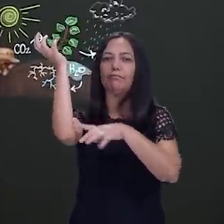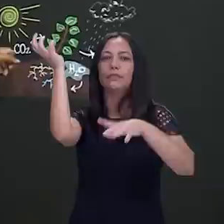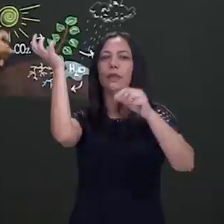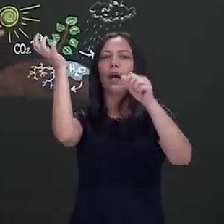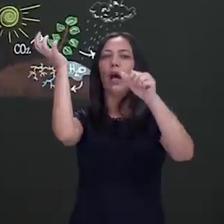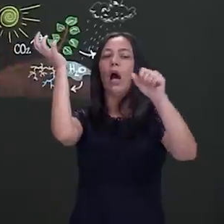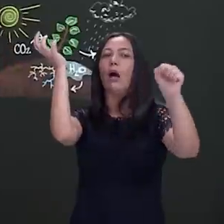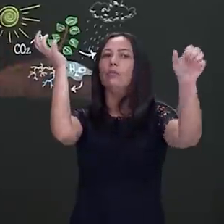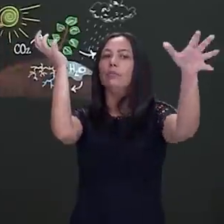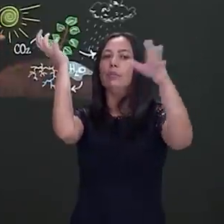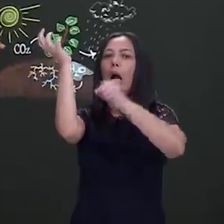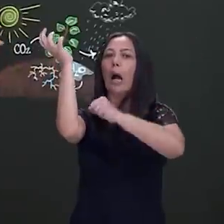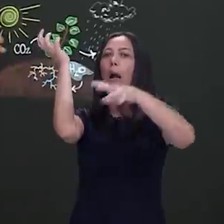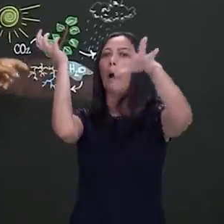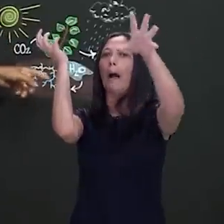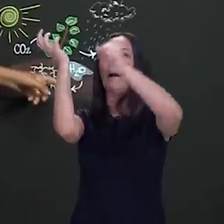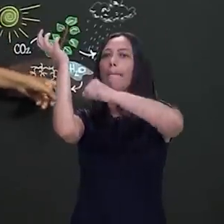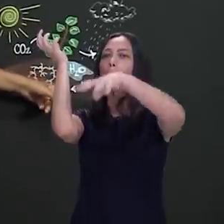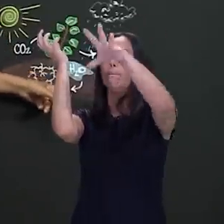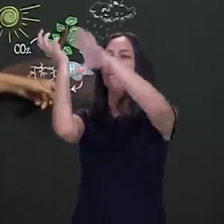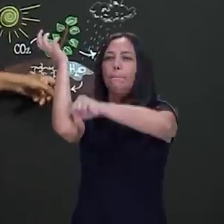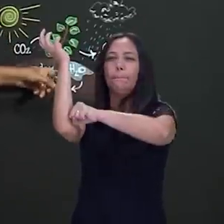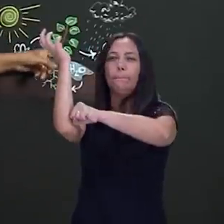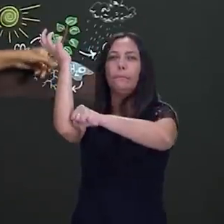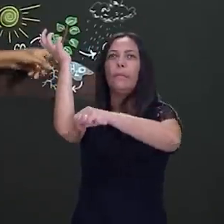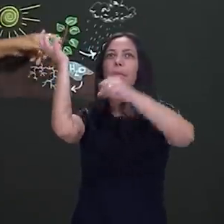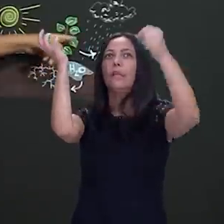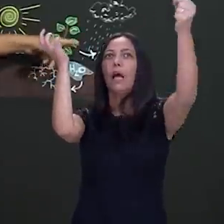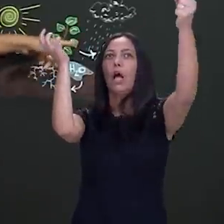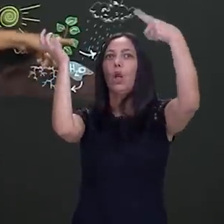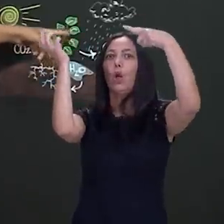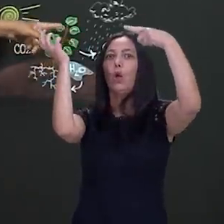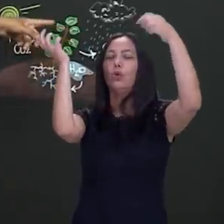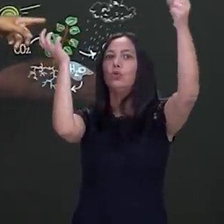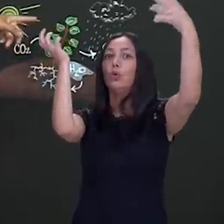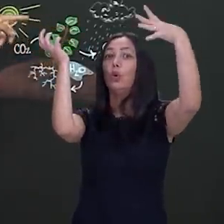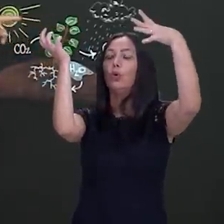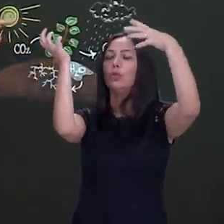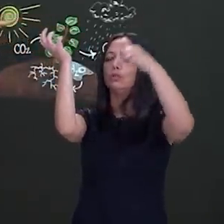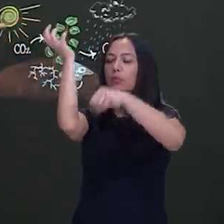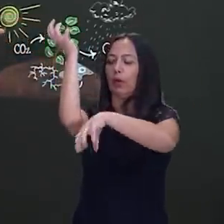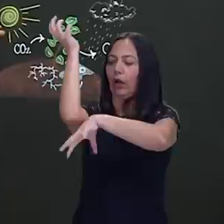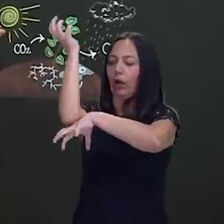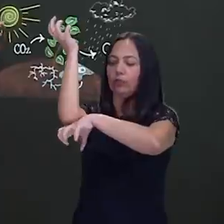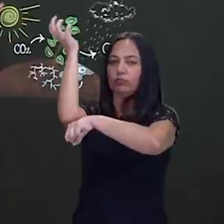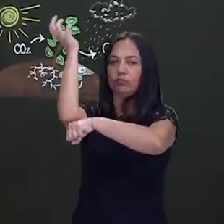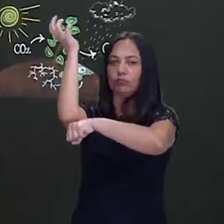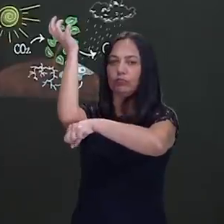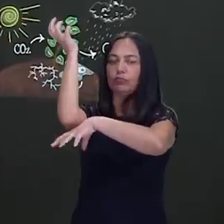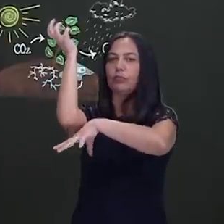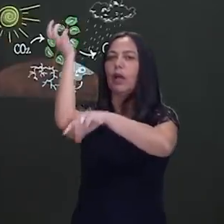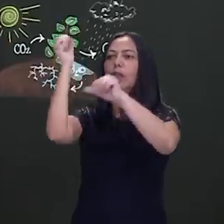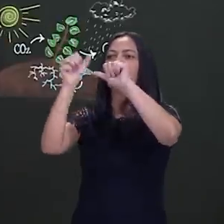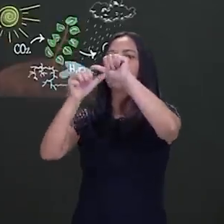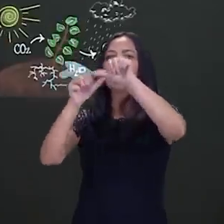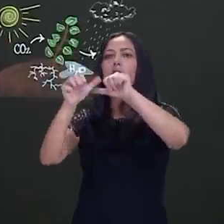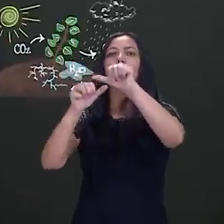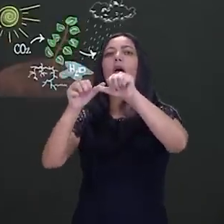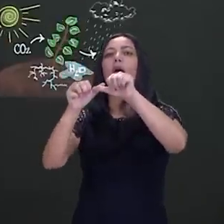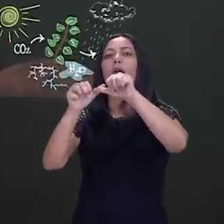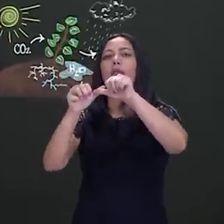gás carbônico na presença da luz, capturando também essa água e liberando um outro gás.